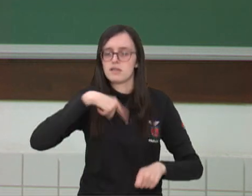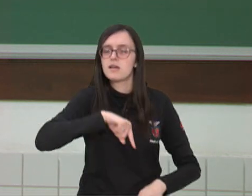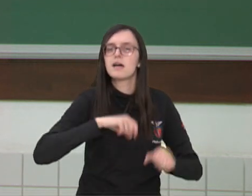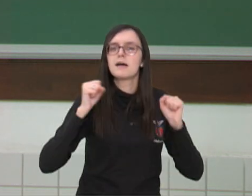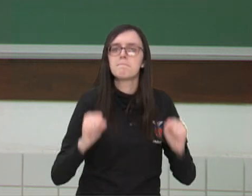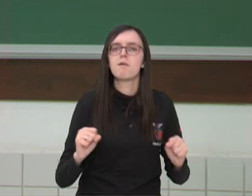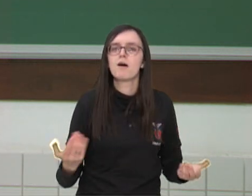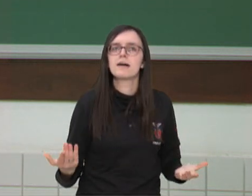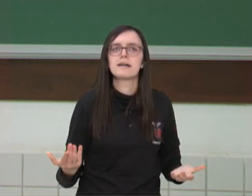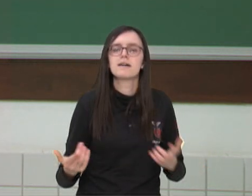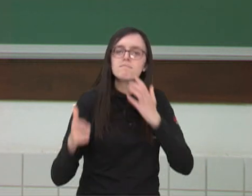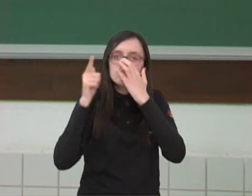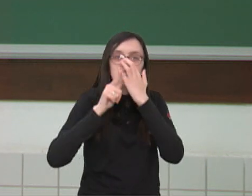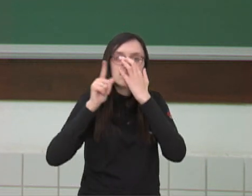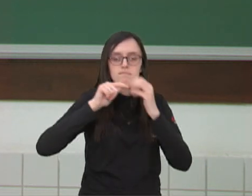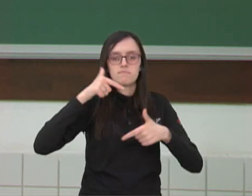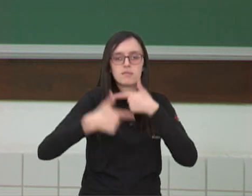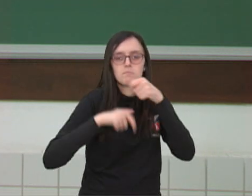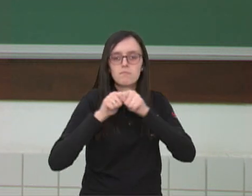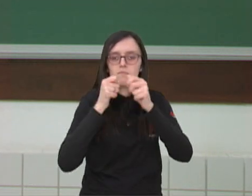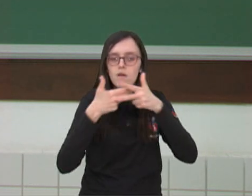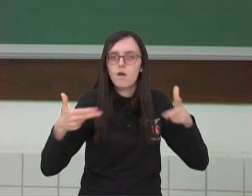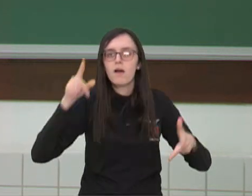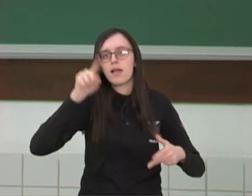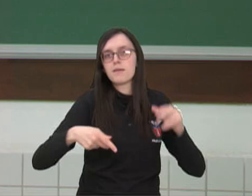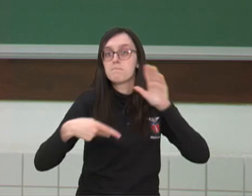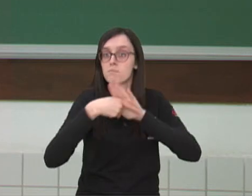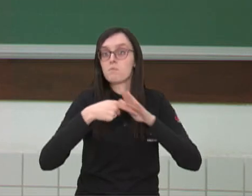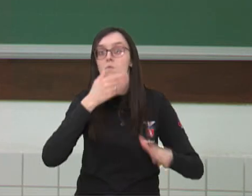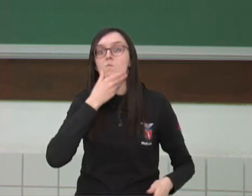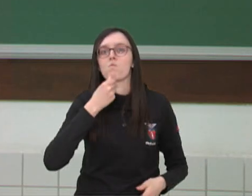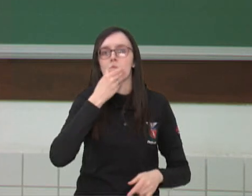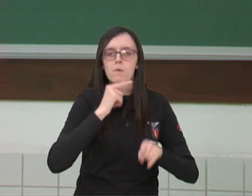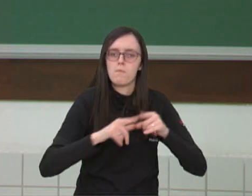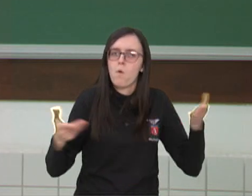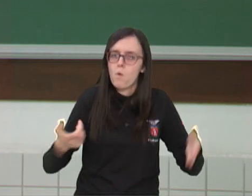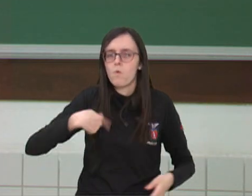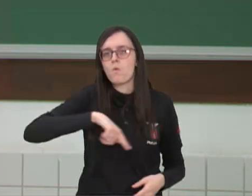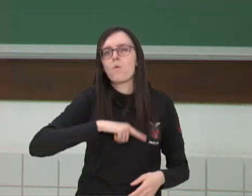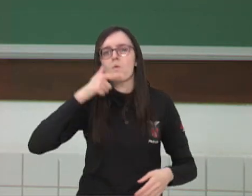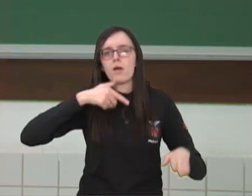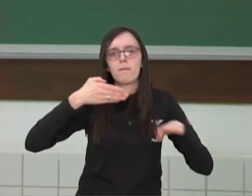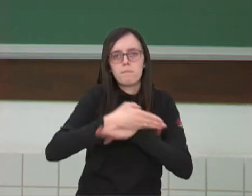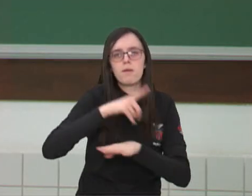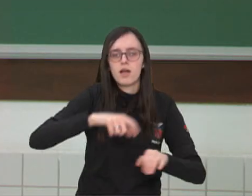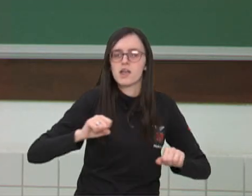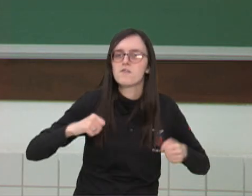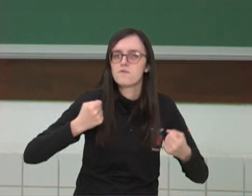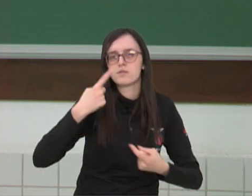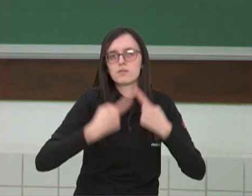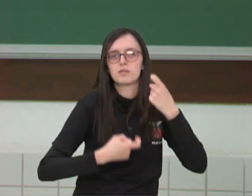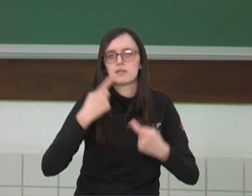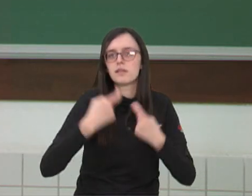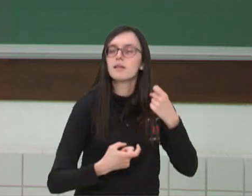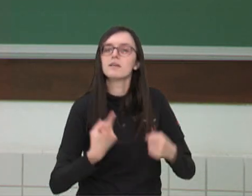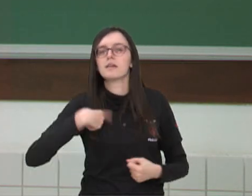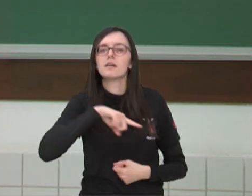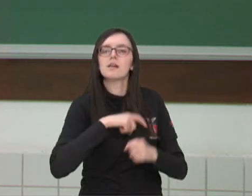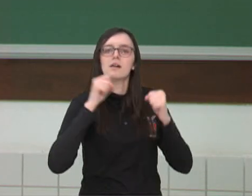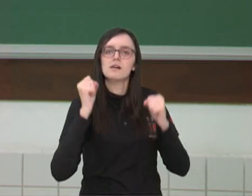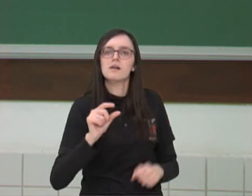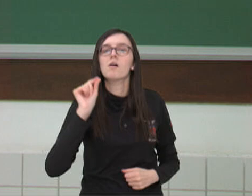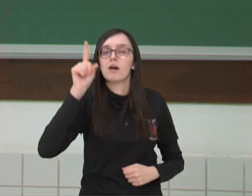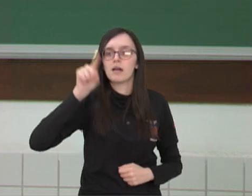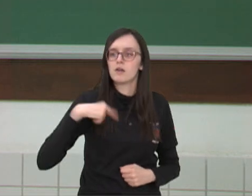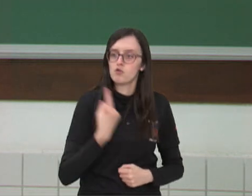podemos exercer funções que tradicionalmente são masculinas. Podemos participar do esforço de guerra. Podemos trazer